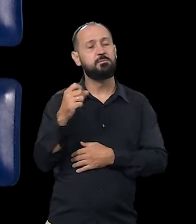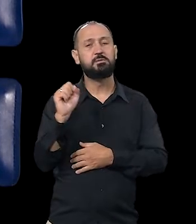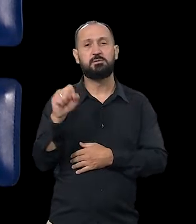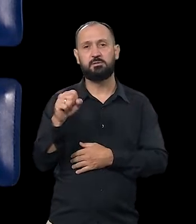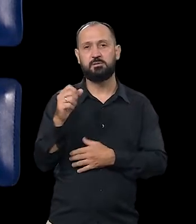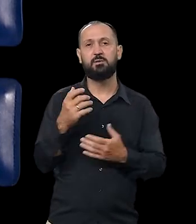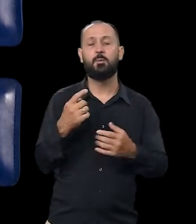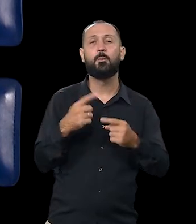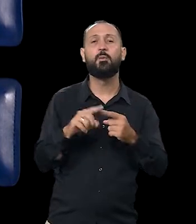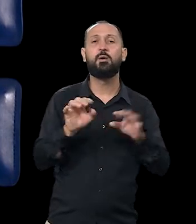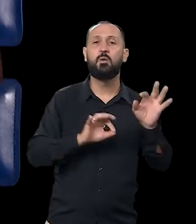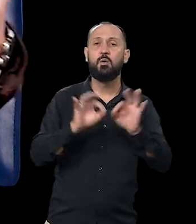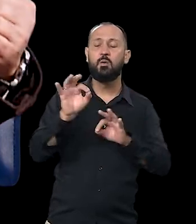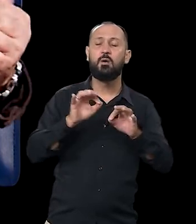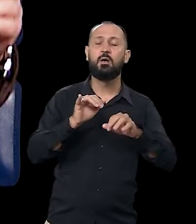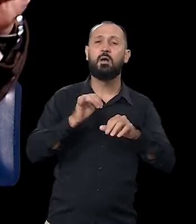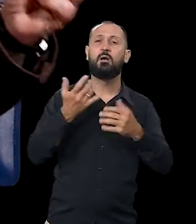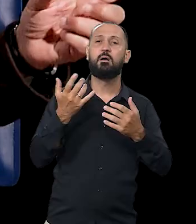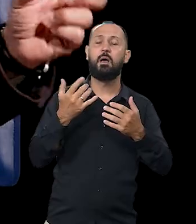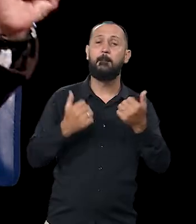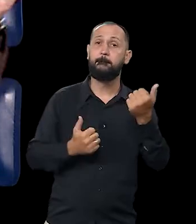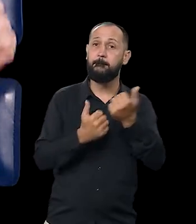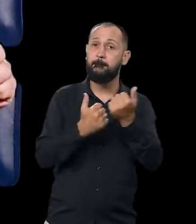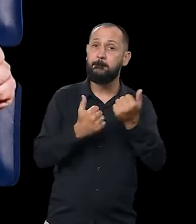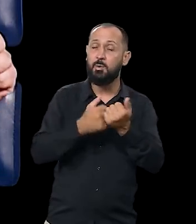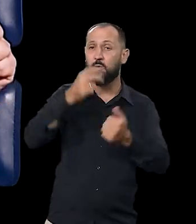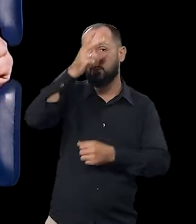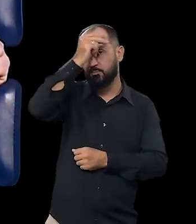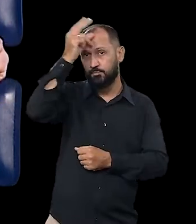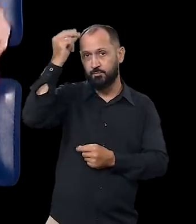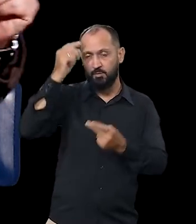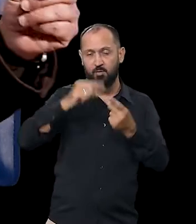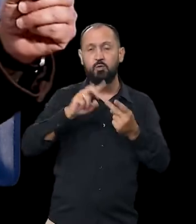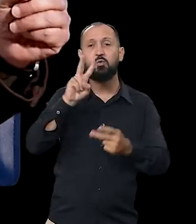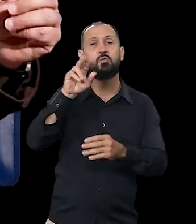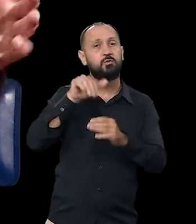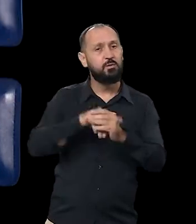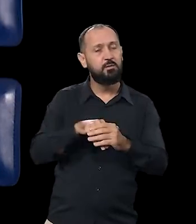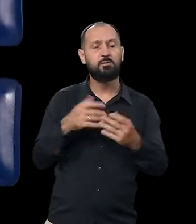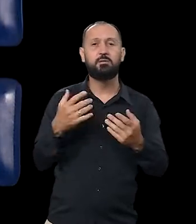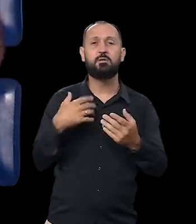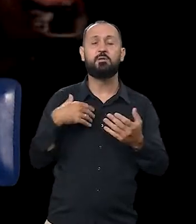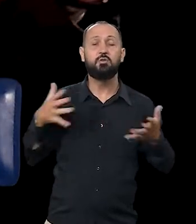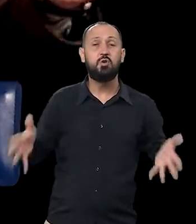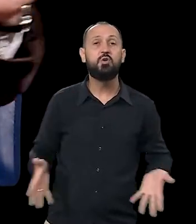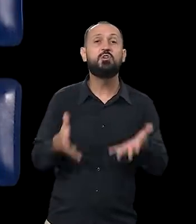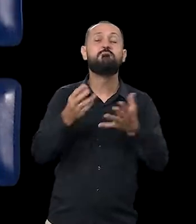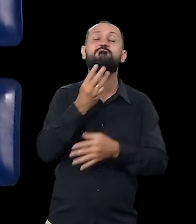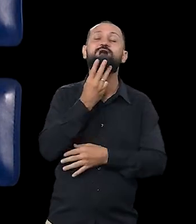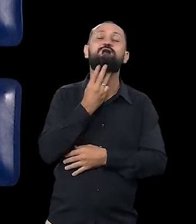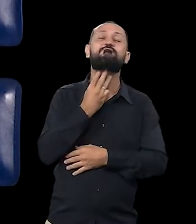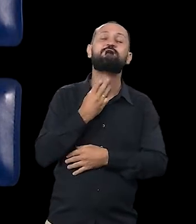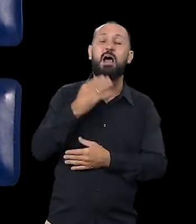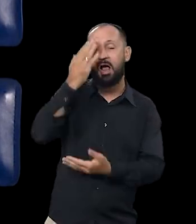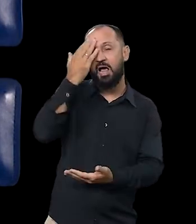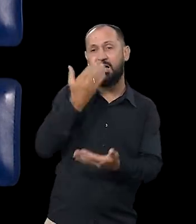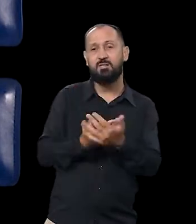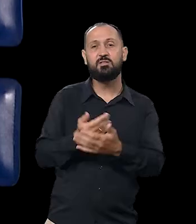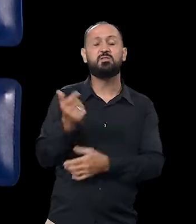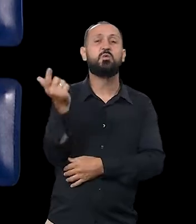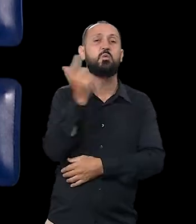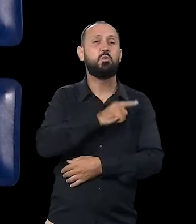muito interessante, porque recebemos um apoio extraordinário dos prefeitos, dos vereadores, e é exatamente isso que me motivou